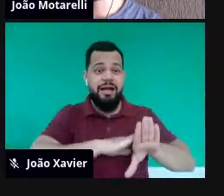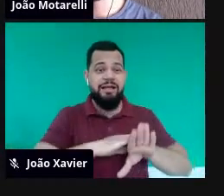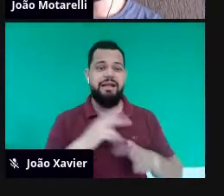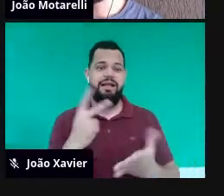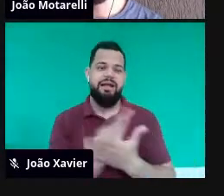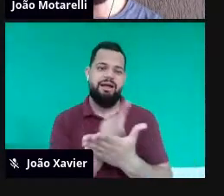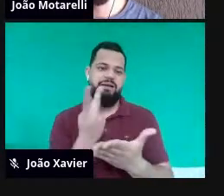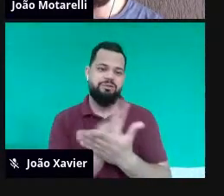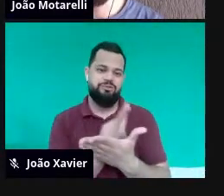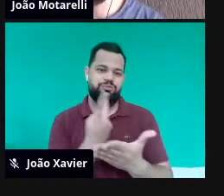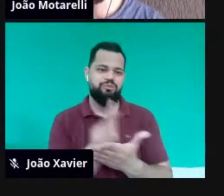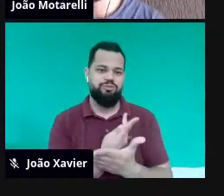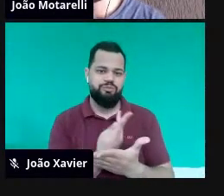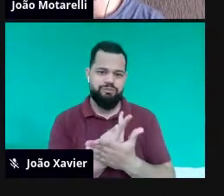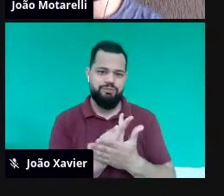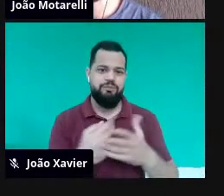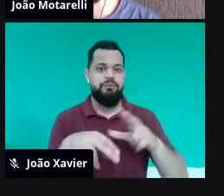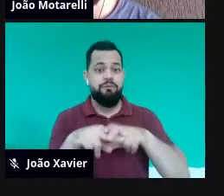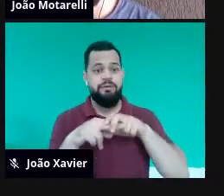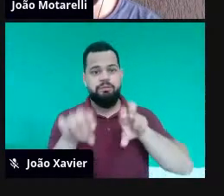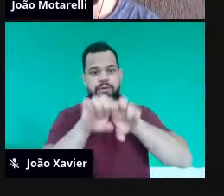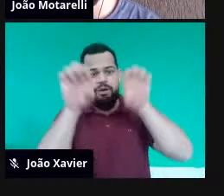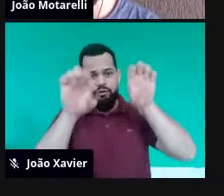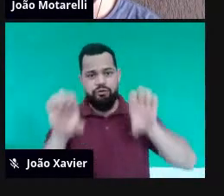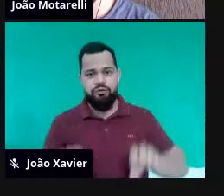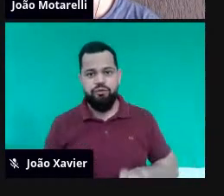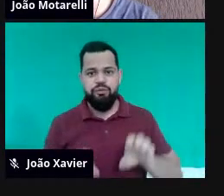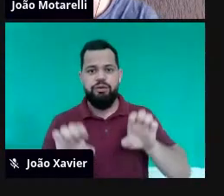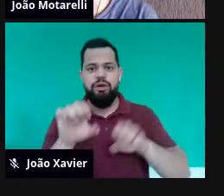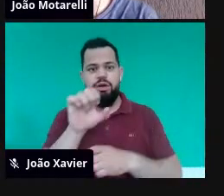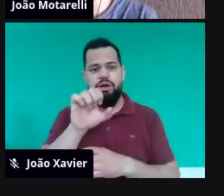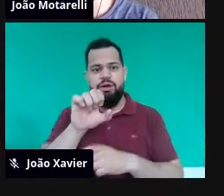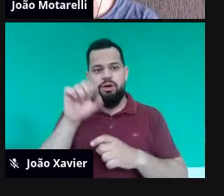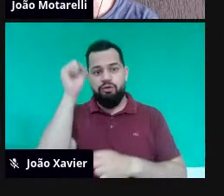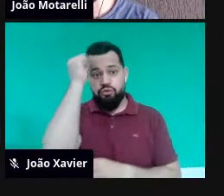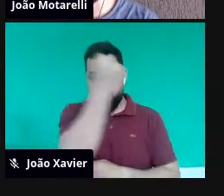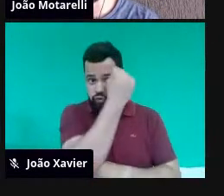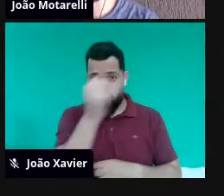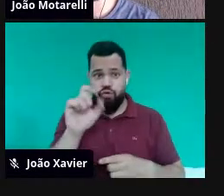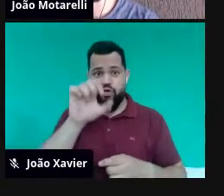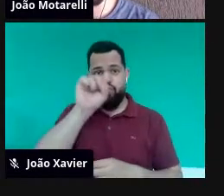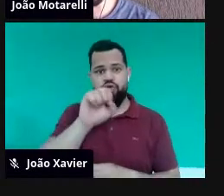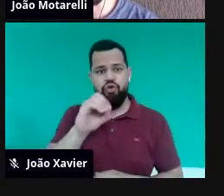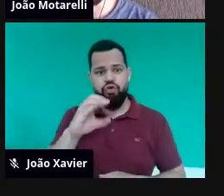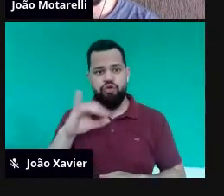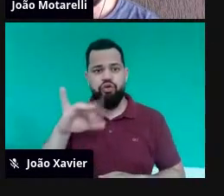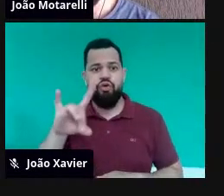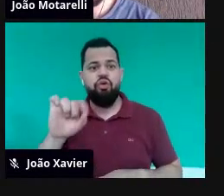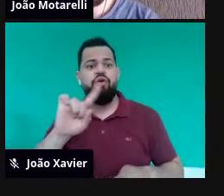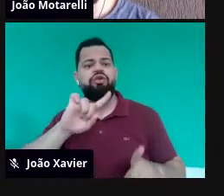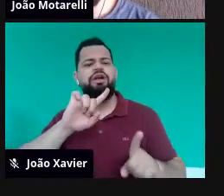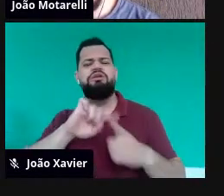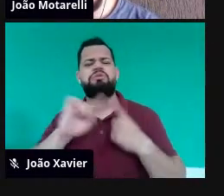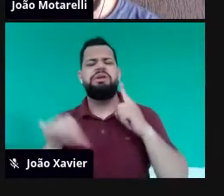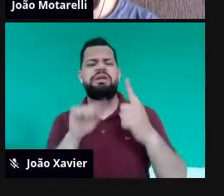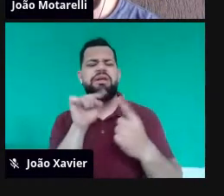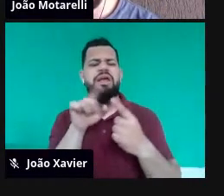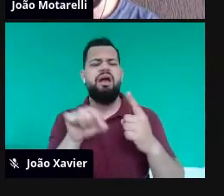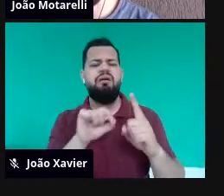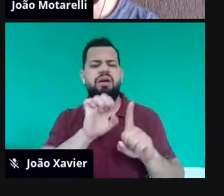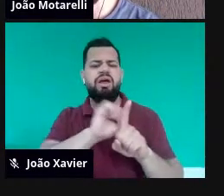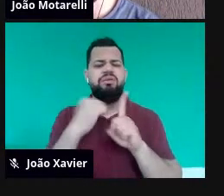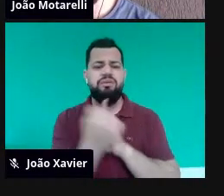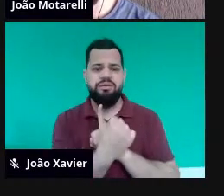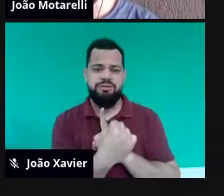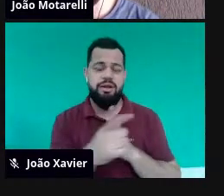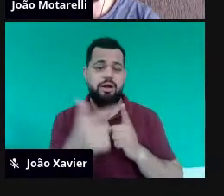gente tem a estrutura sociológica, que é baseada nas relações pessoais e na aprendizagem de valores culturais e sociais. O exemplo clássico que eu gosto